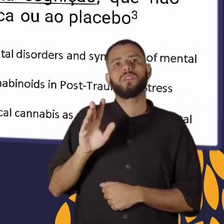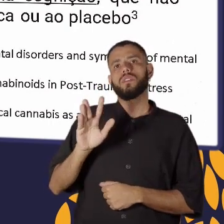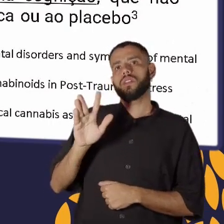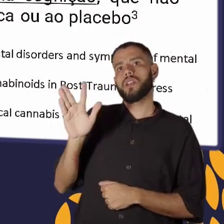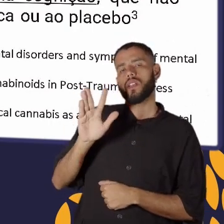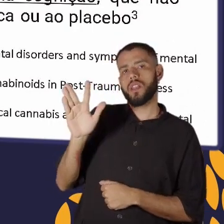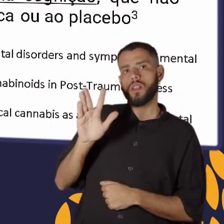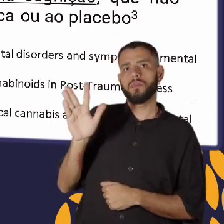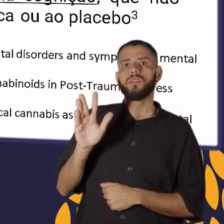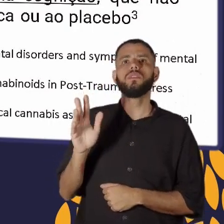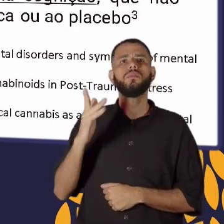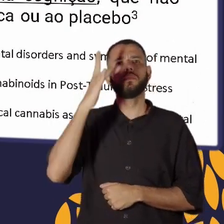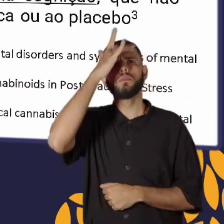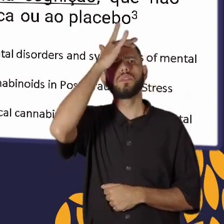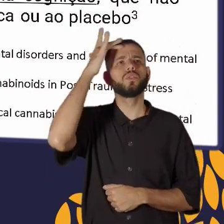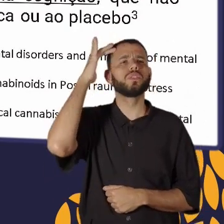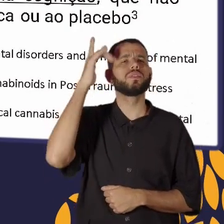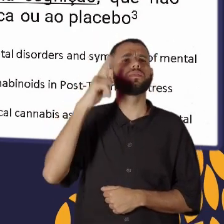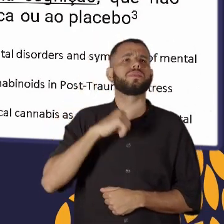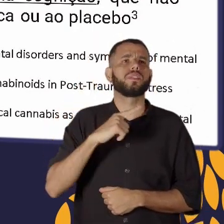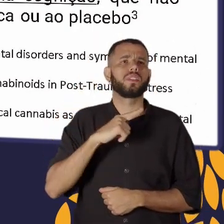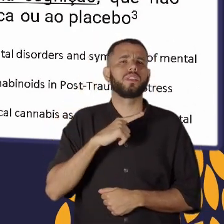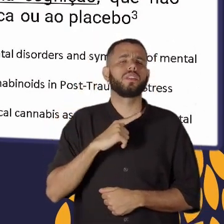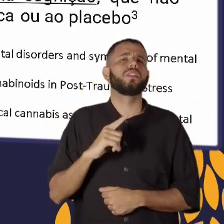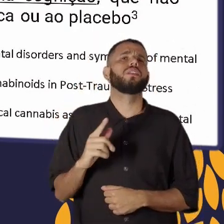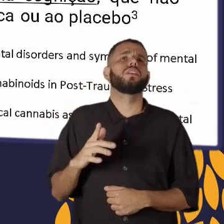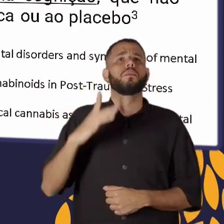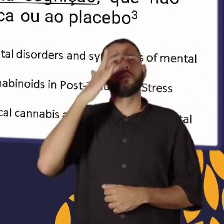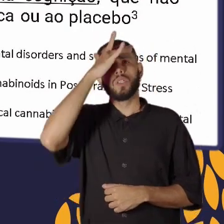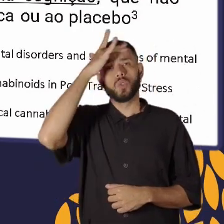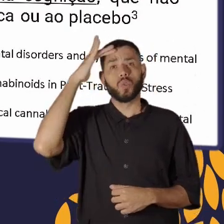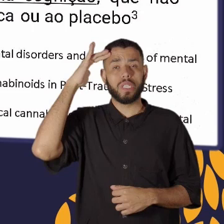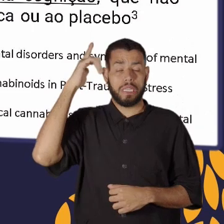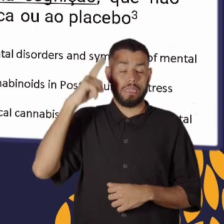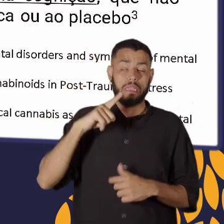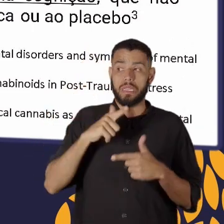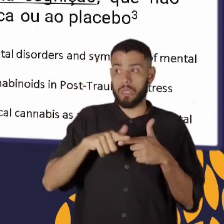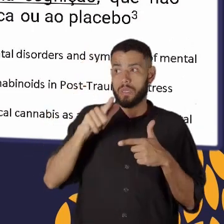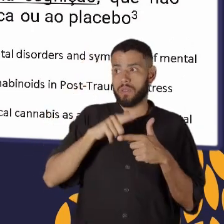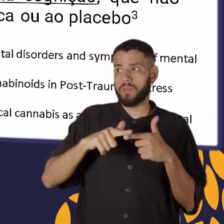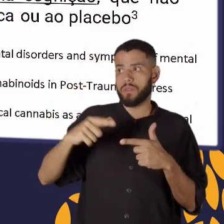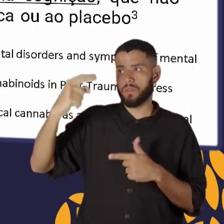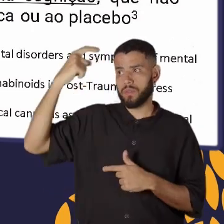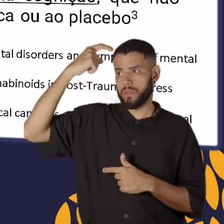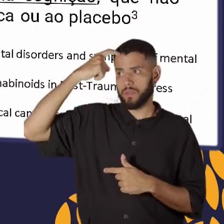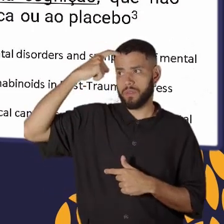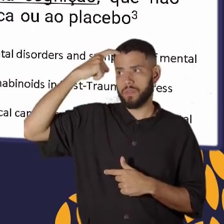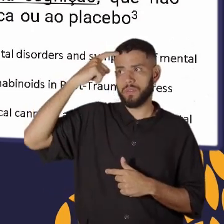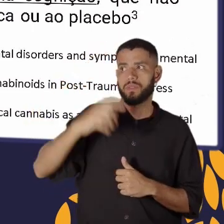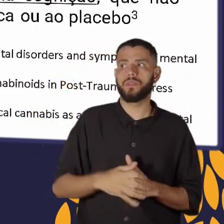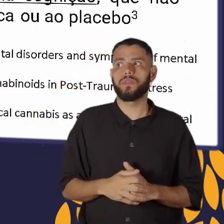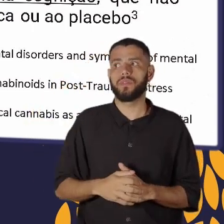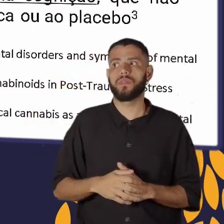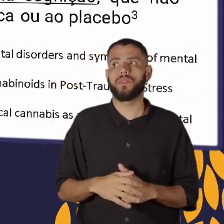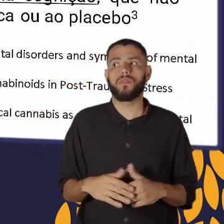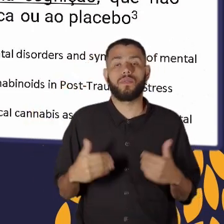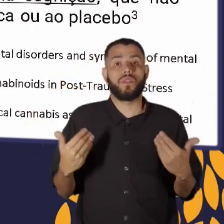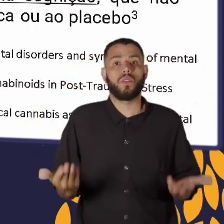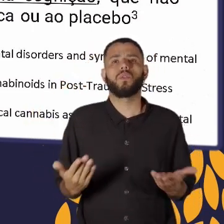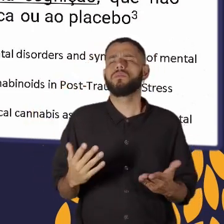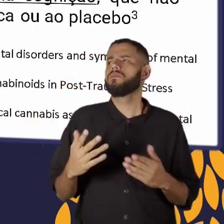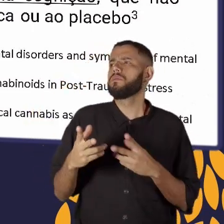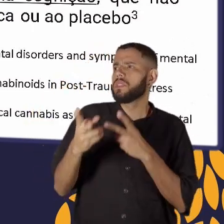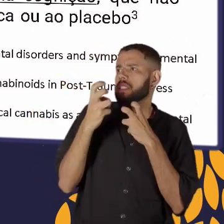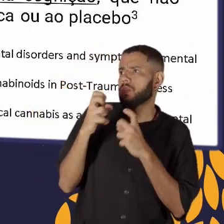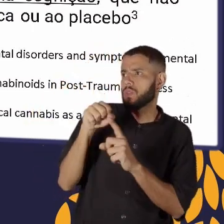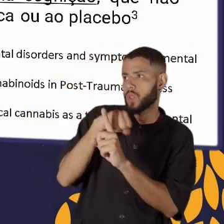pessoas que têm transtorno por uso de substância e transtorno mental, a gente observa que na ansiedade a gente não tem